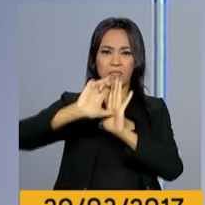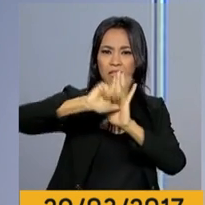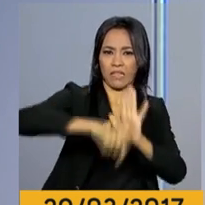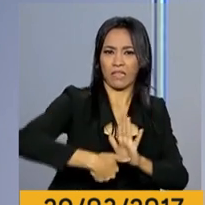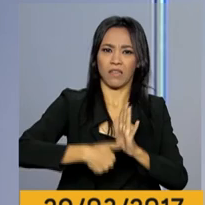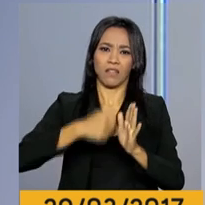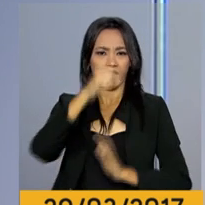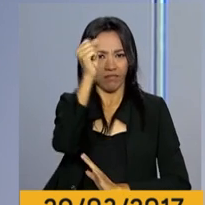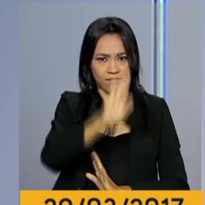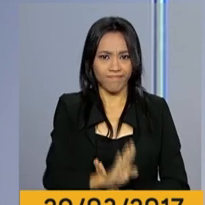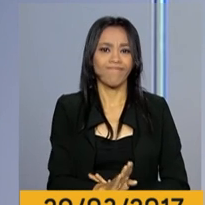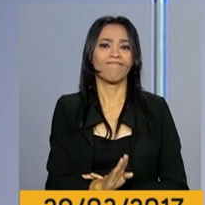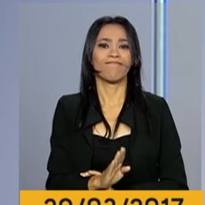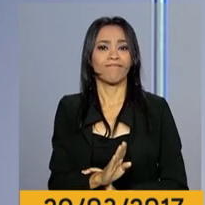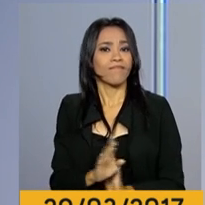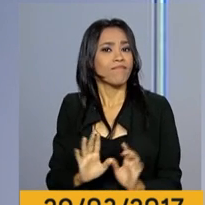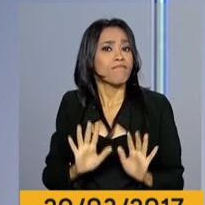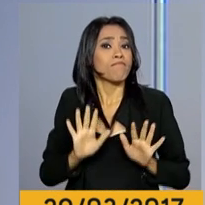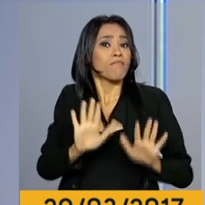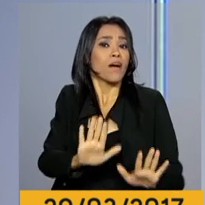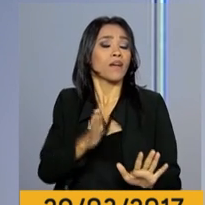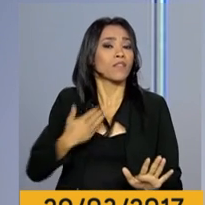apesar disso